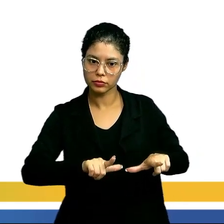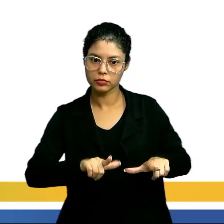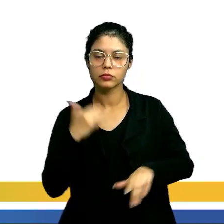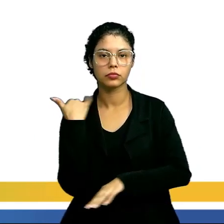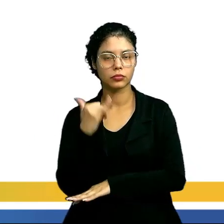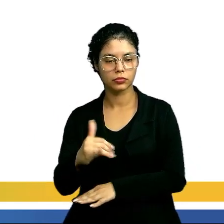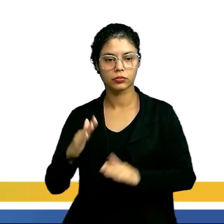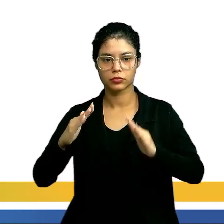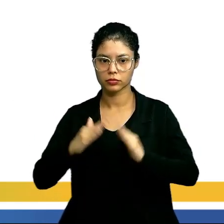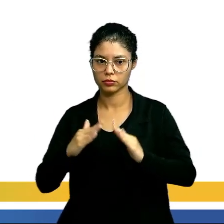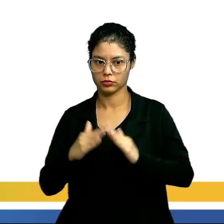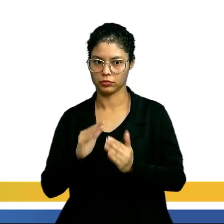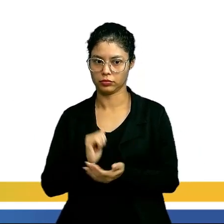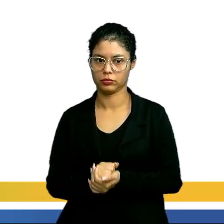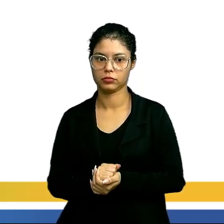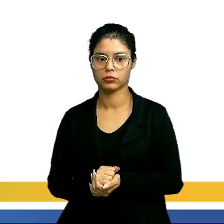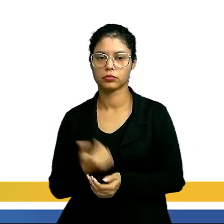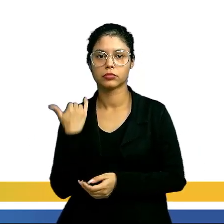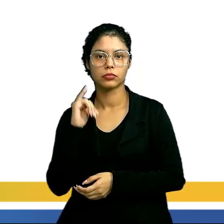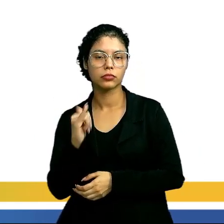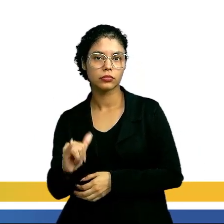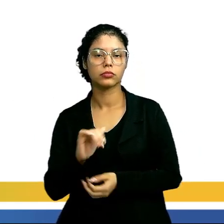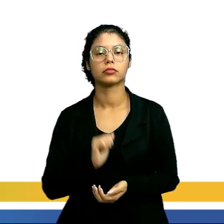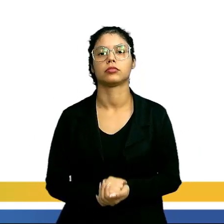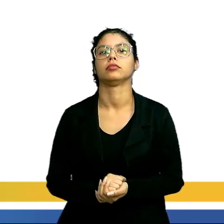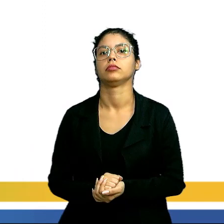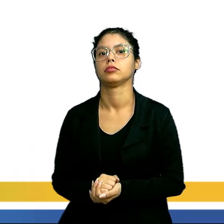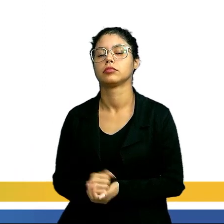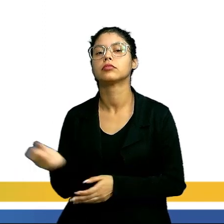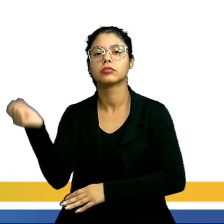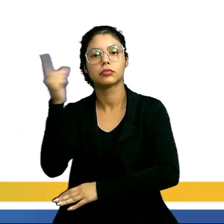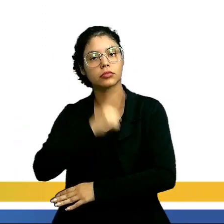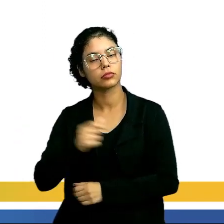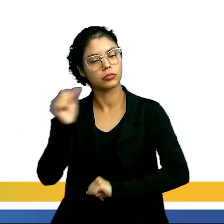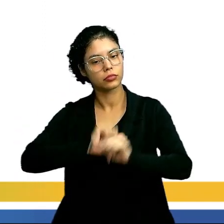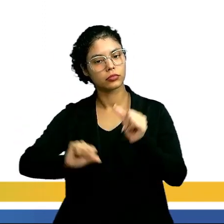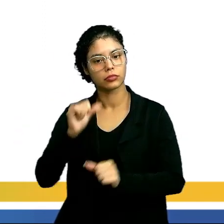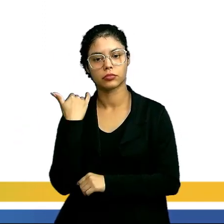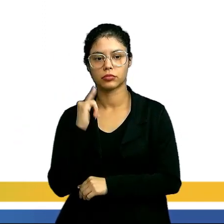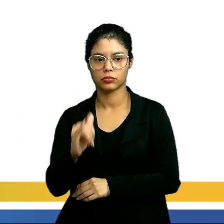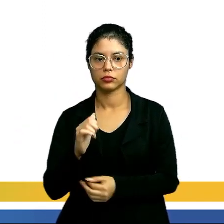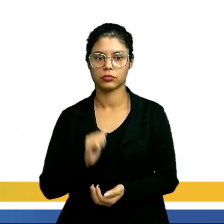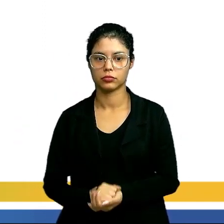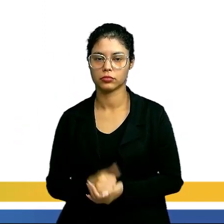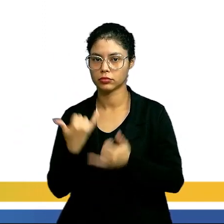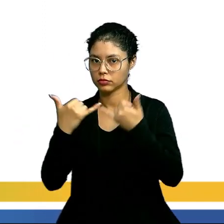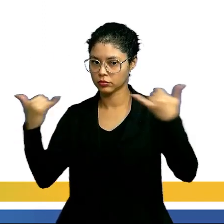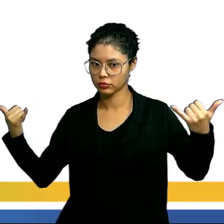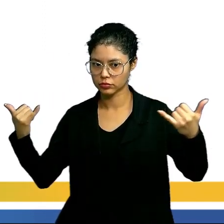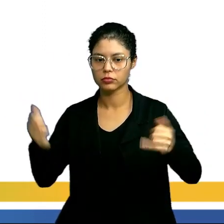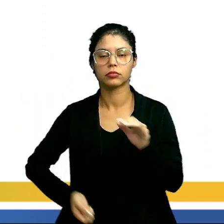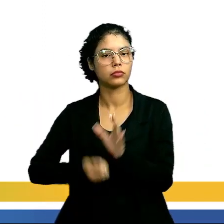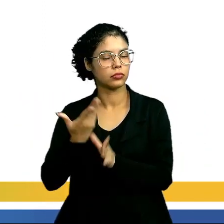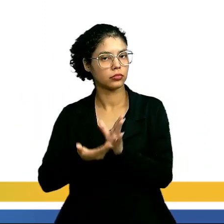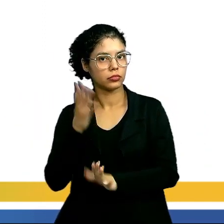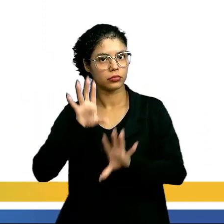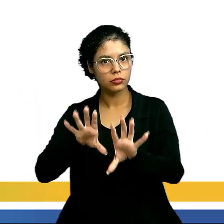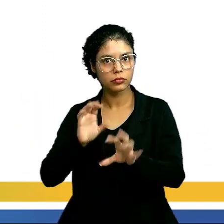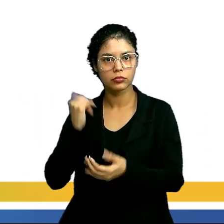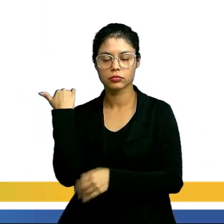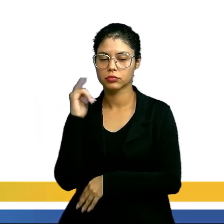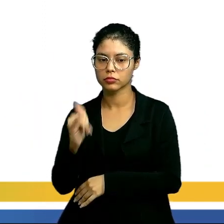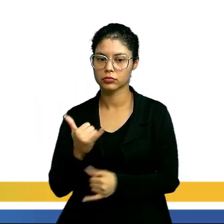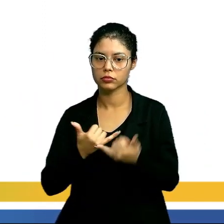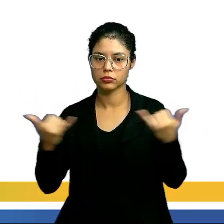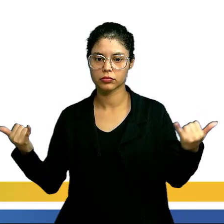energia solar numa casa, e onde essa energia solar ela acaba sendo transformada em energia elétrica, gerando assim eletricidade